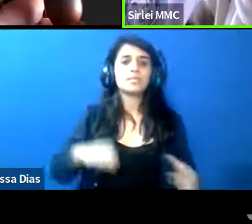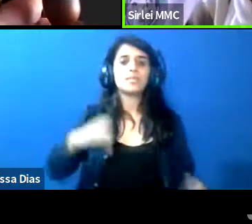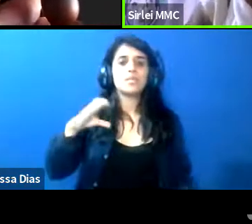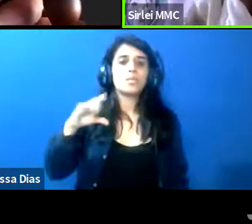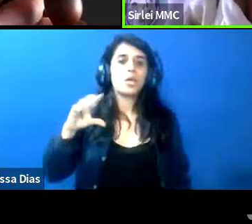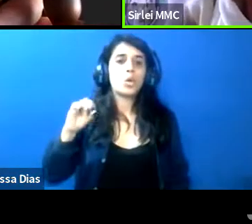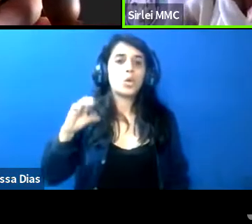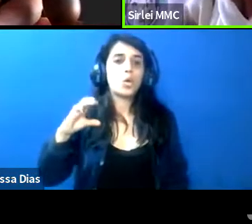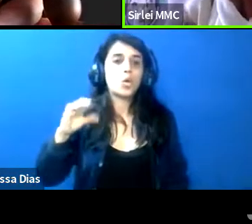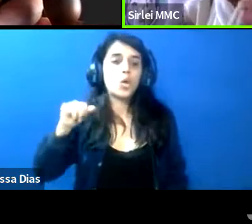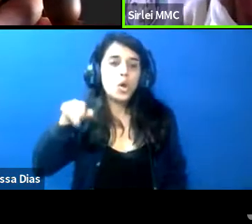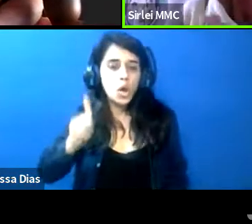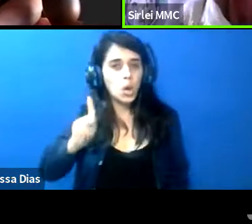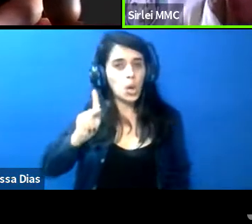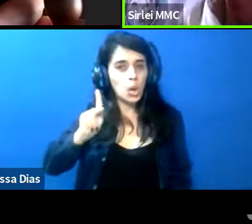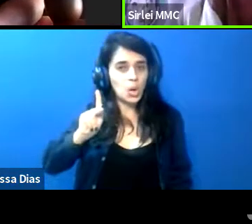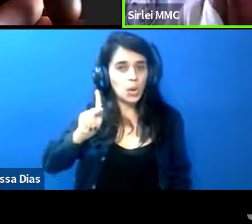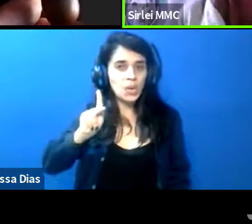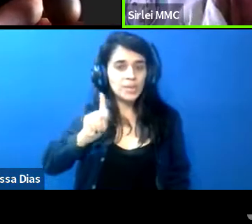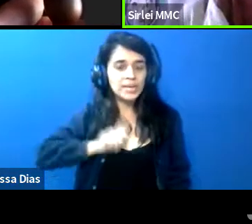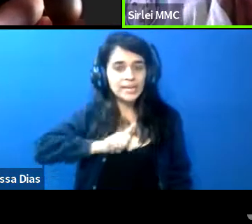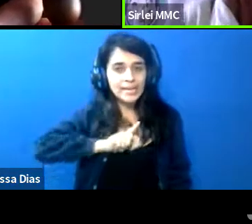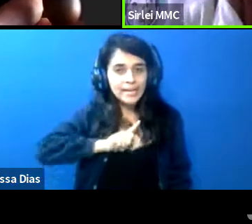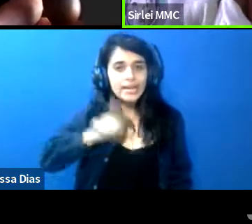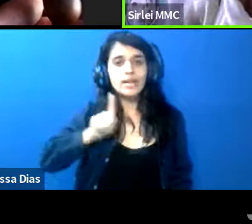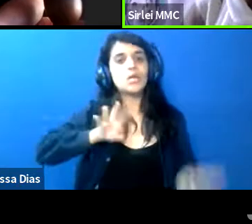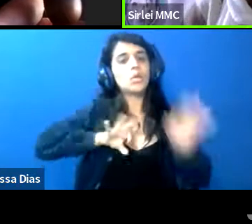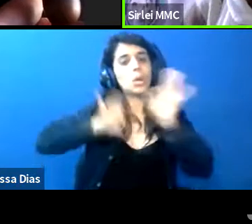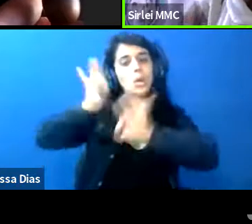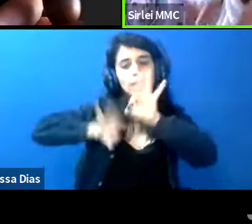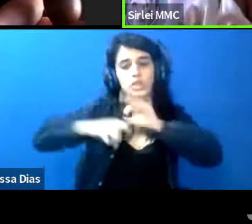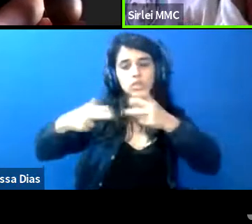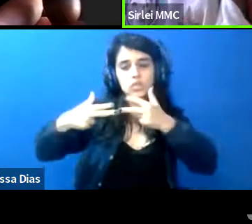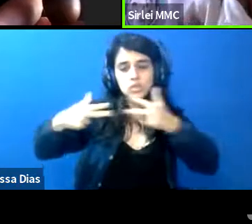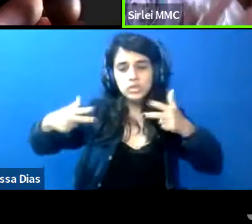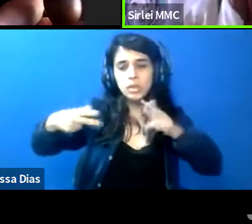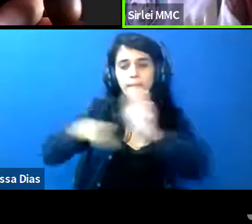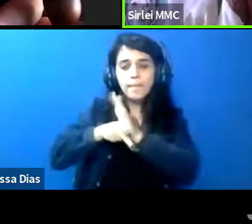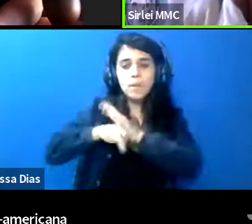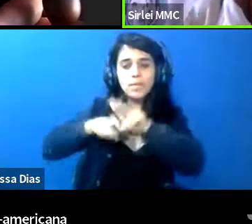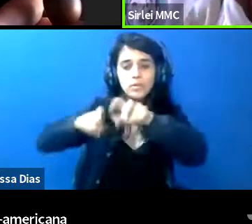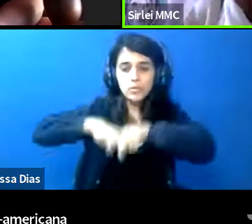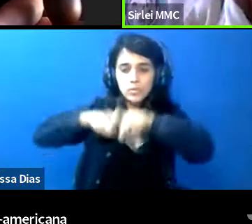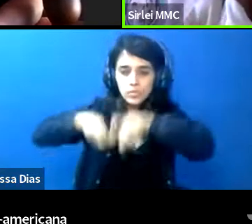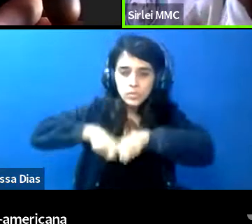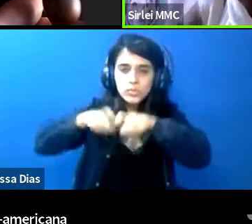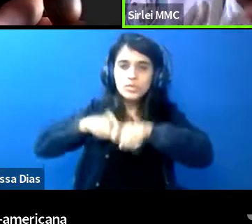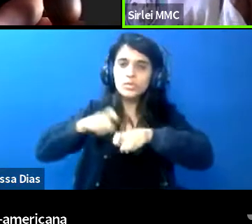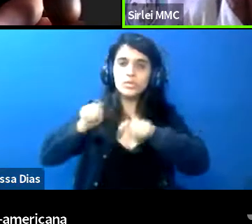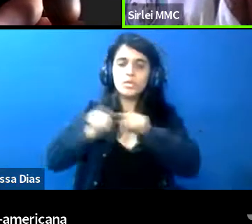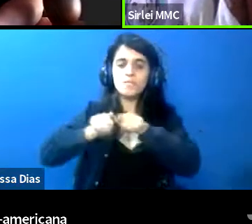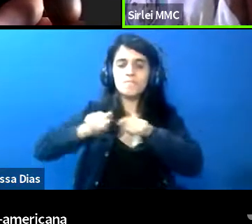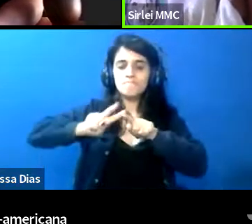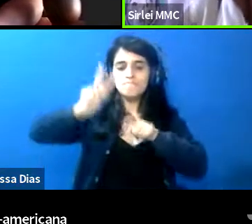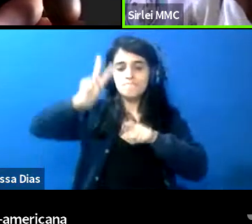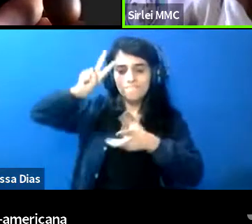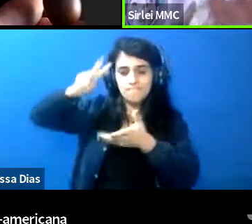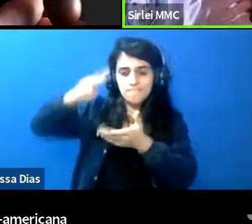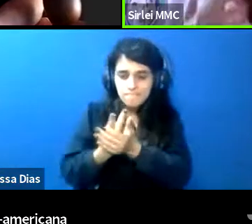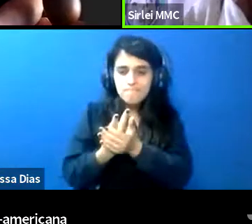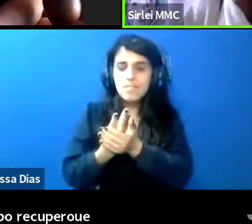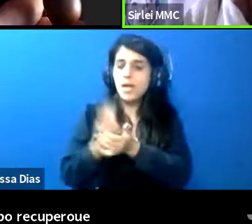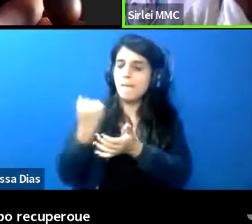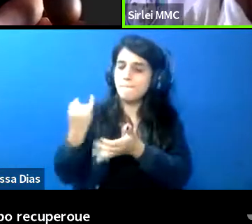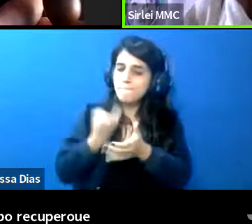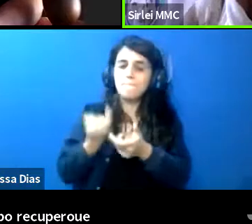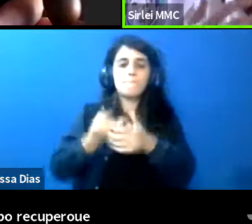Conferência Latino-Americana das Organizações do Campo, recuperou e ressignificou a resistência